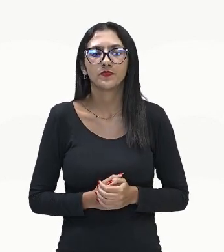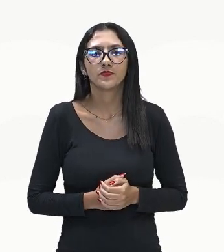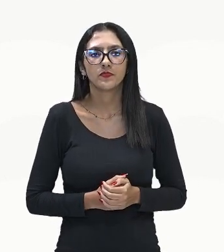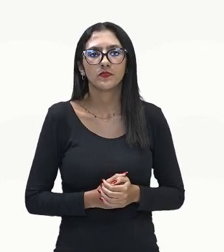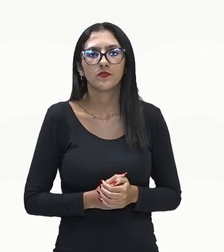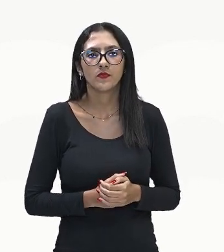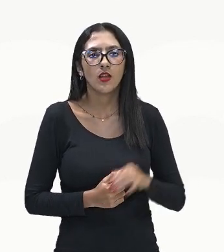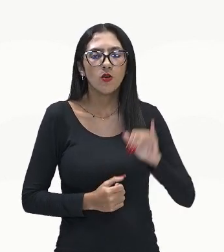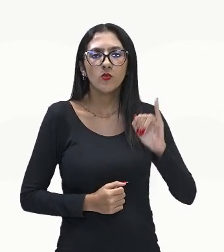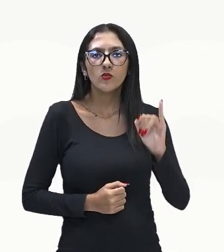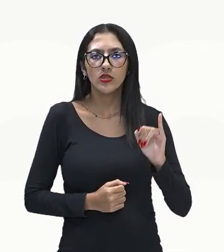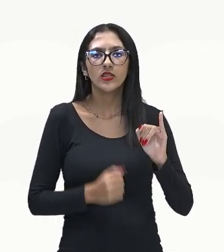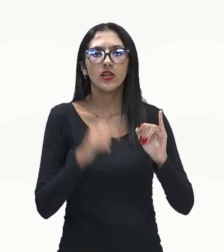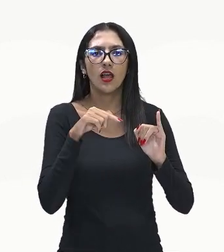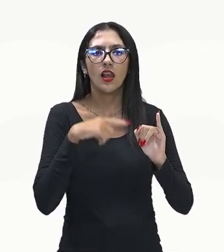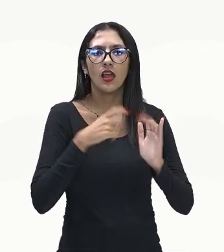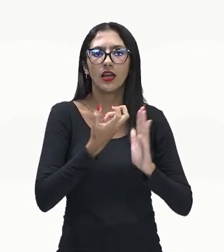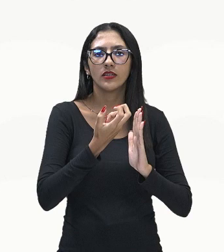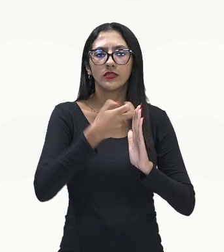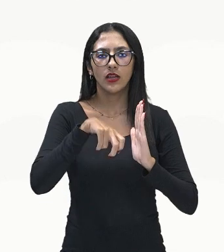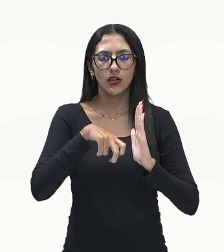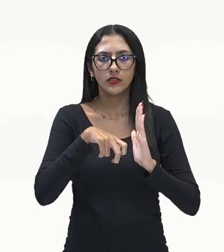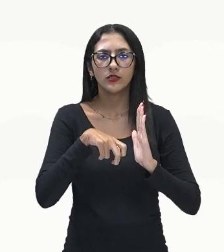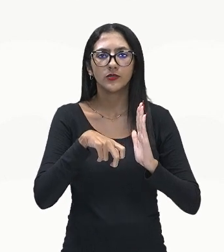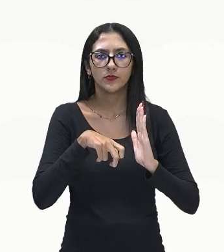nossa taxa, que é